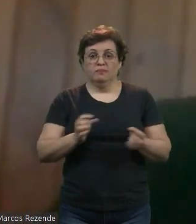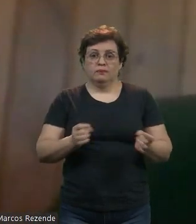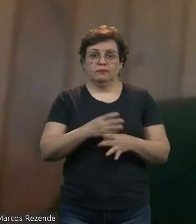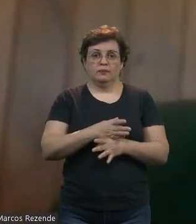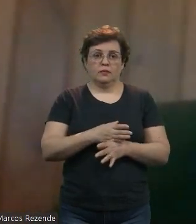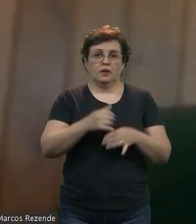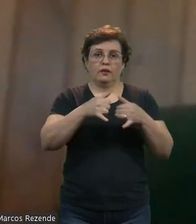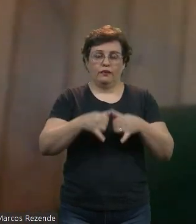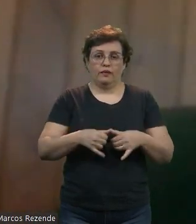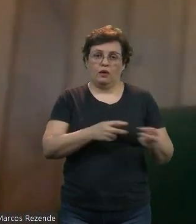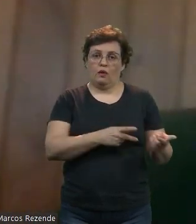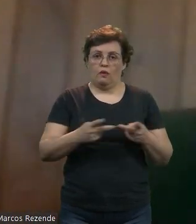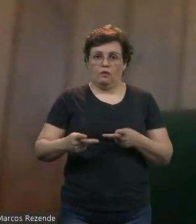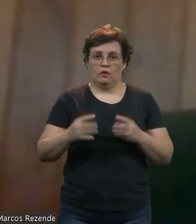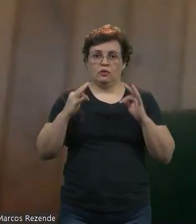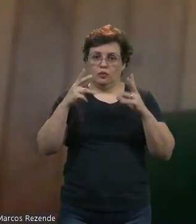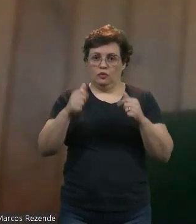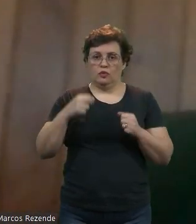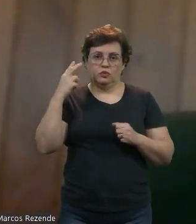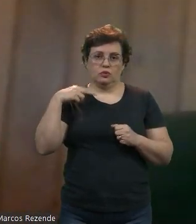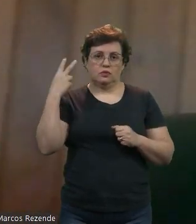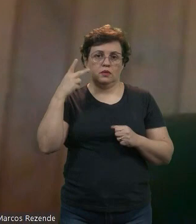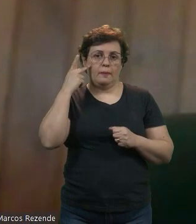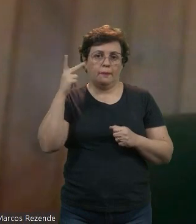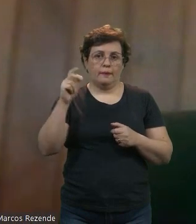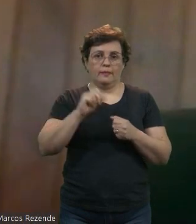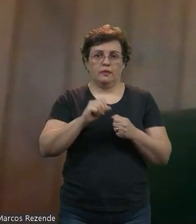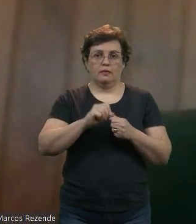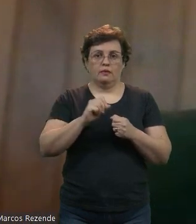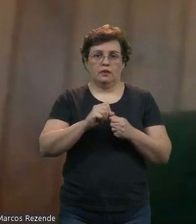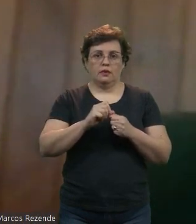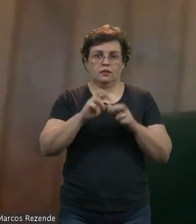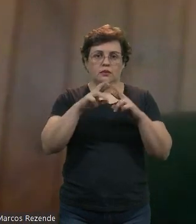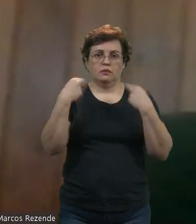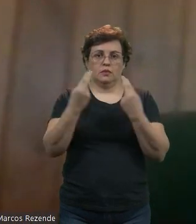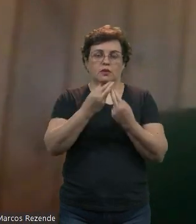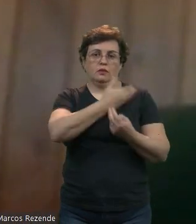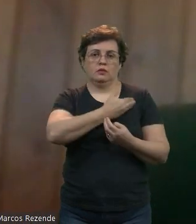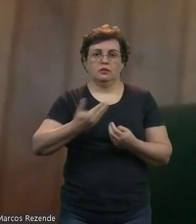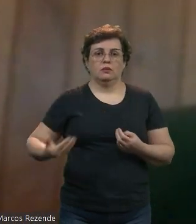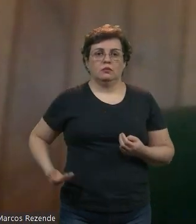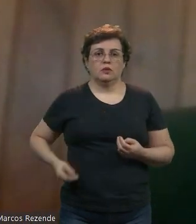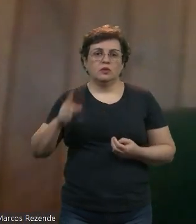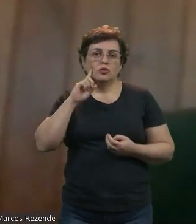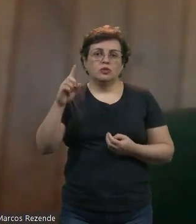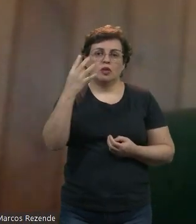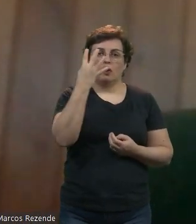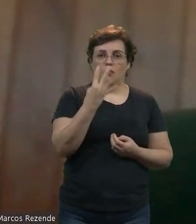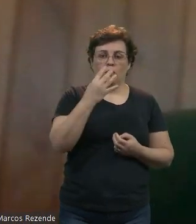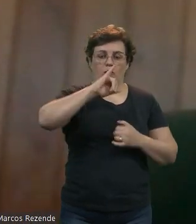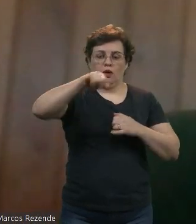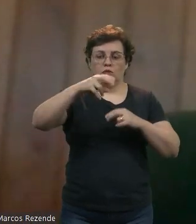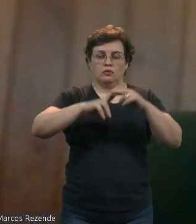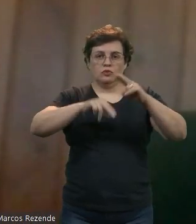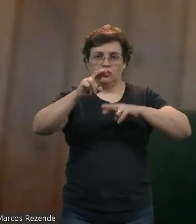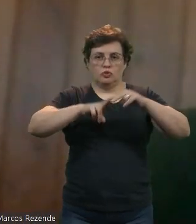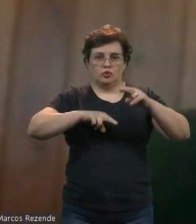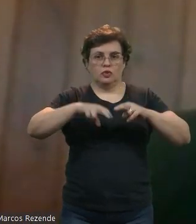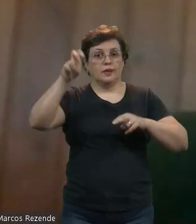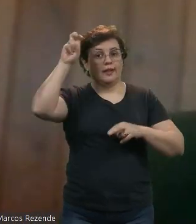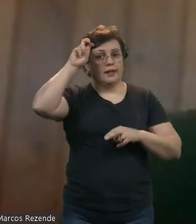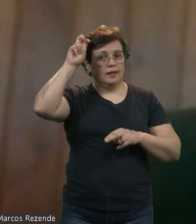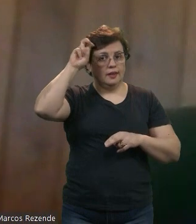Finalizando, ficam convocados os senhores vereadores para a realização de uma audiência pública no dia 4 de junho de